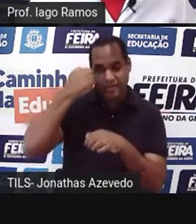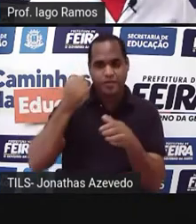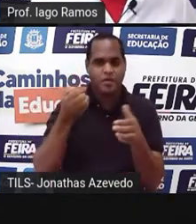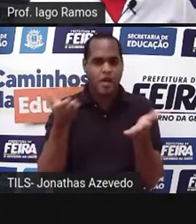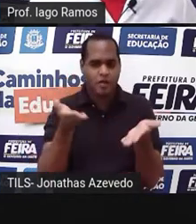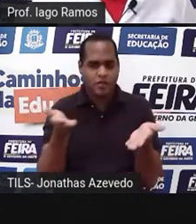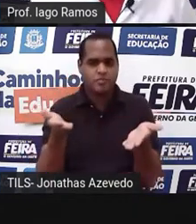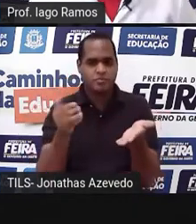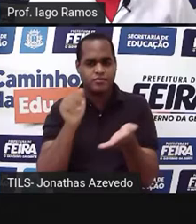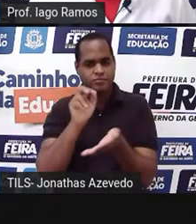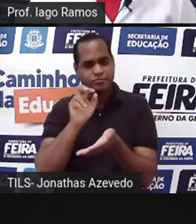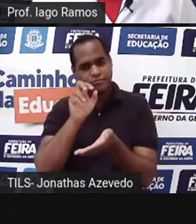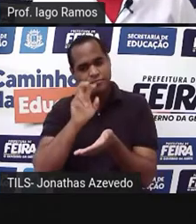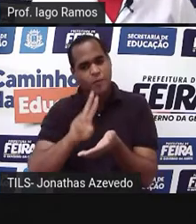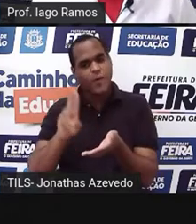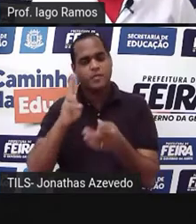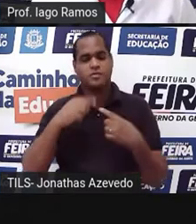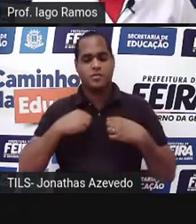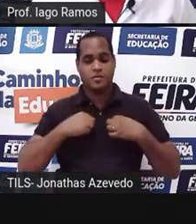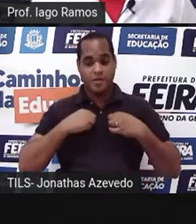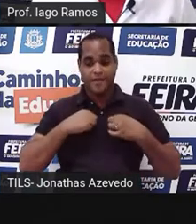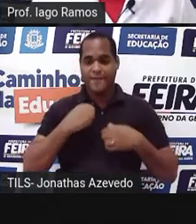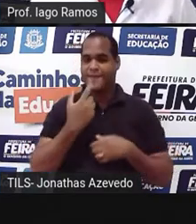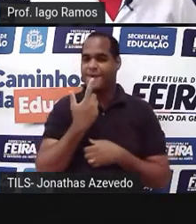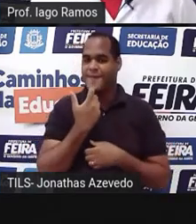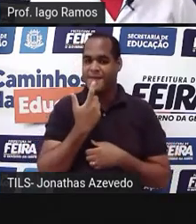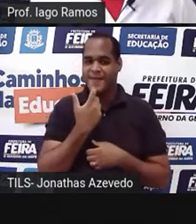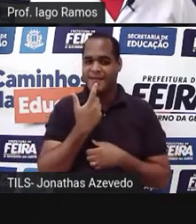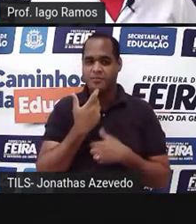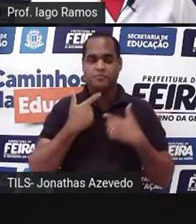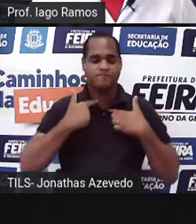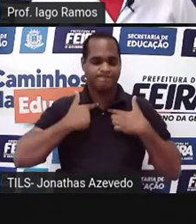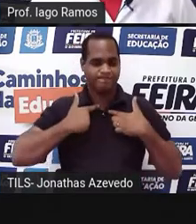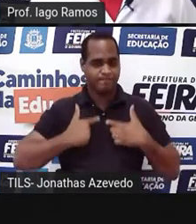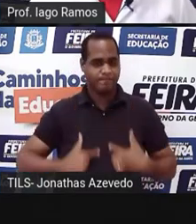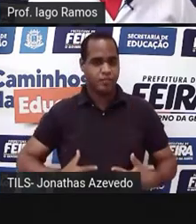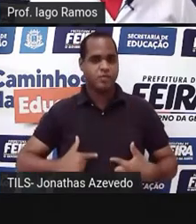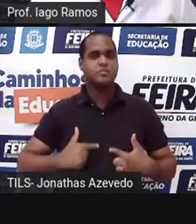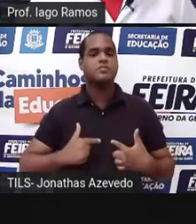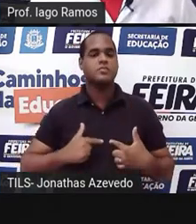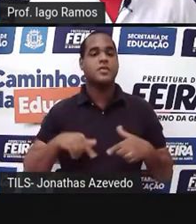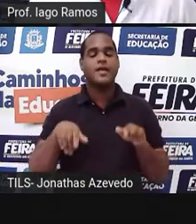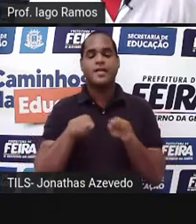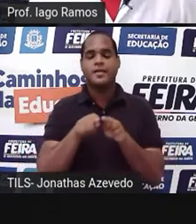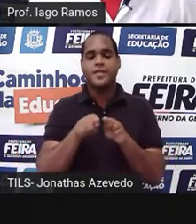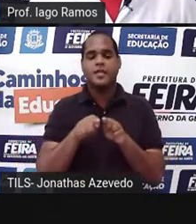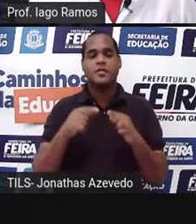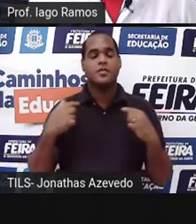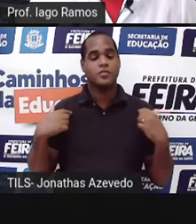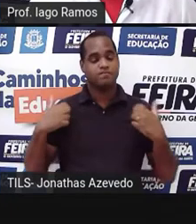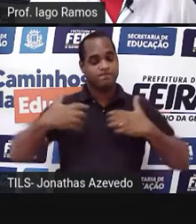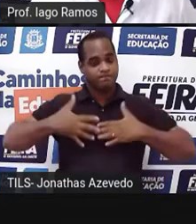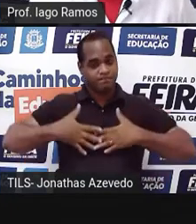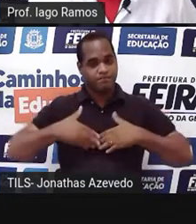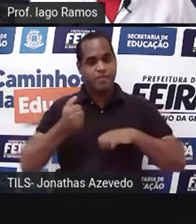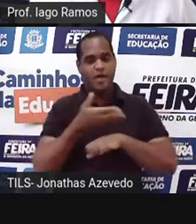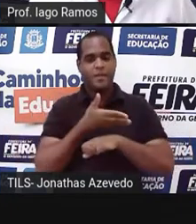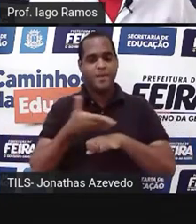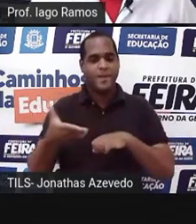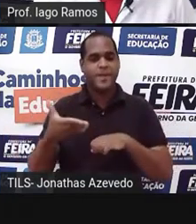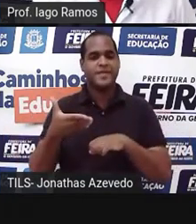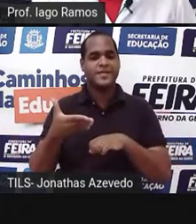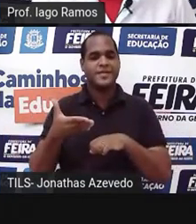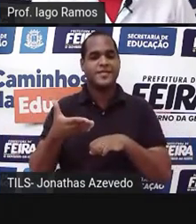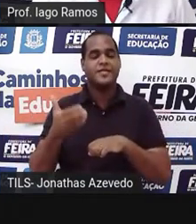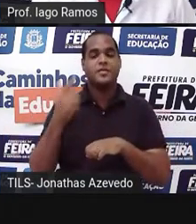Nesse momento aqui da aula, visto uma camisa vermelha, sem estampas, por cima, um jaleco branco,